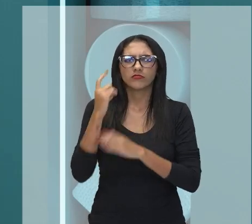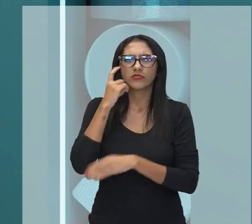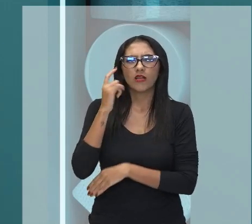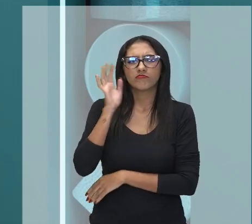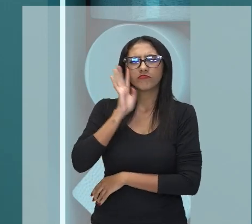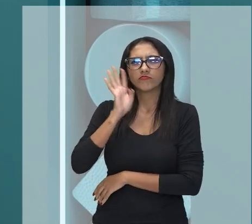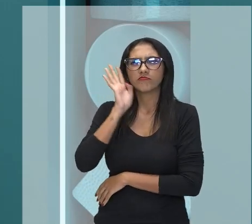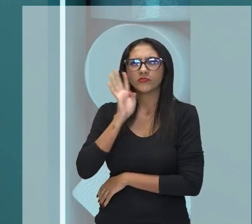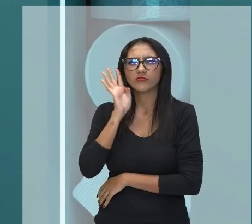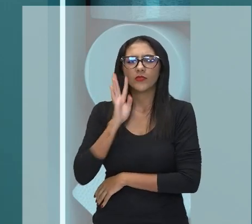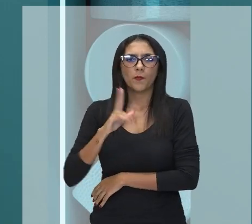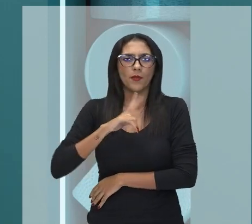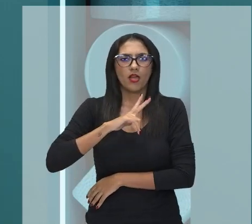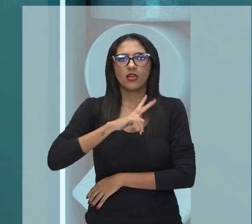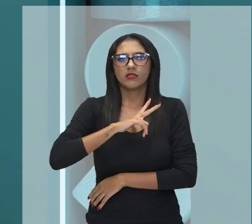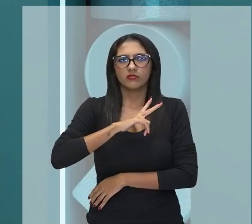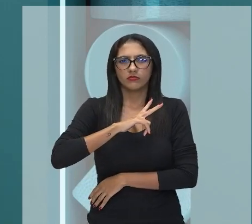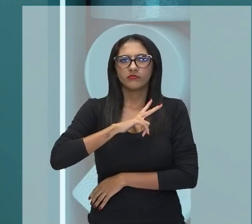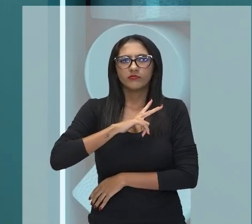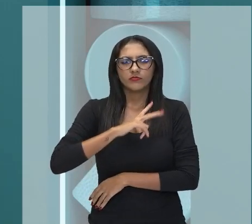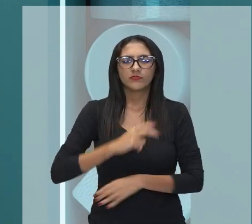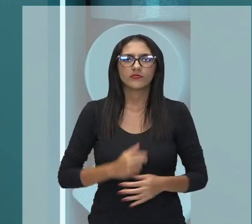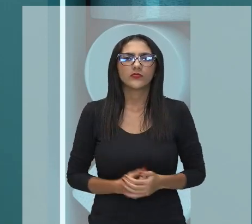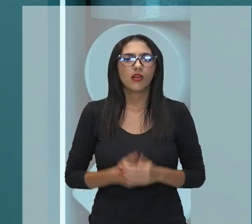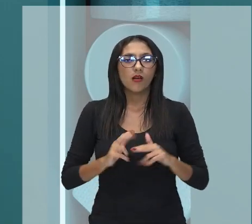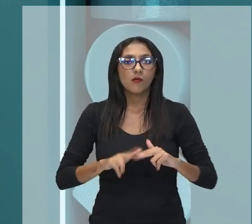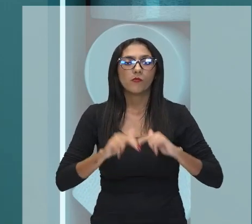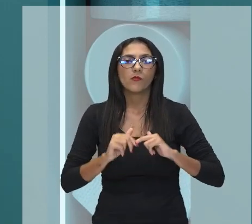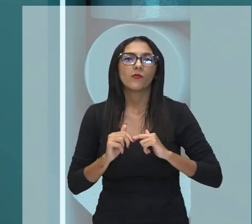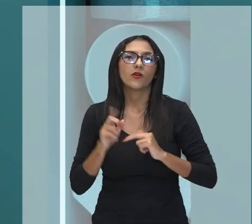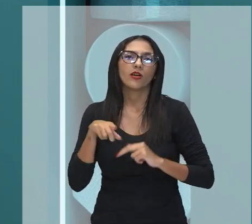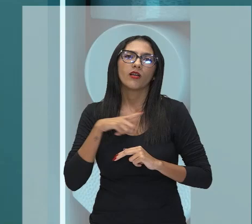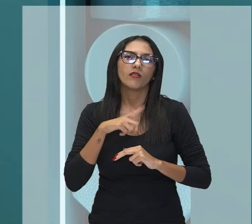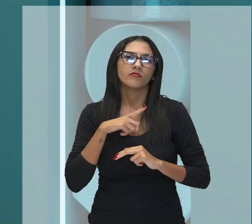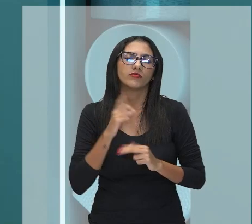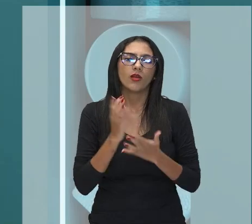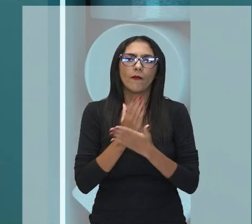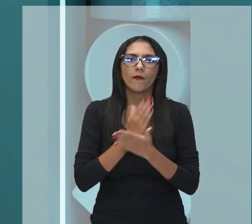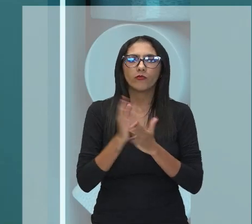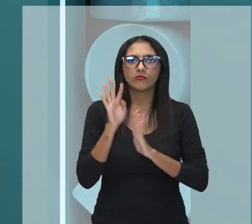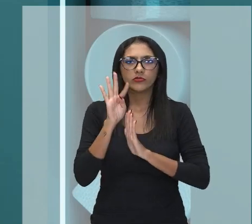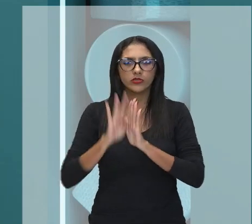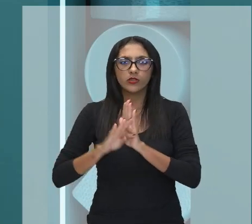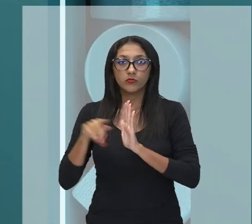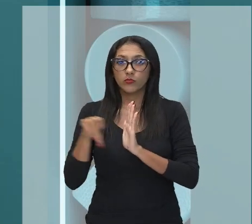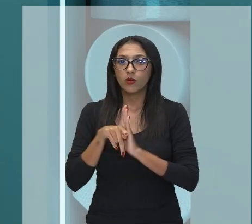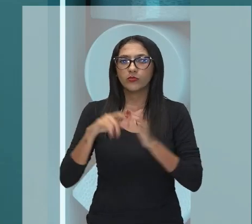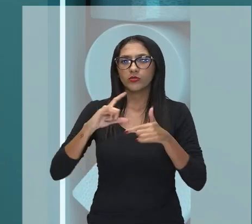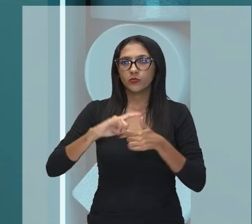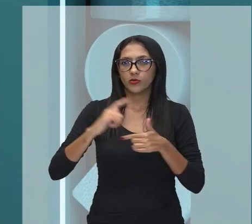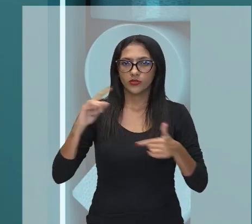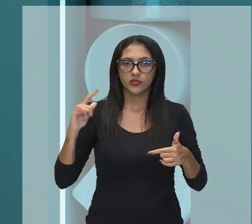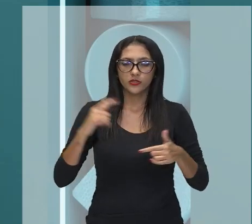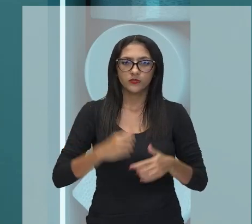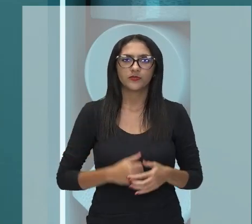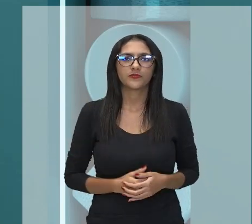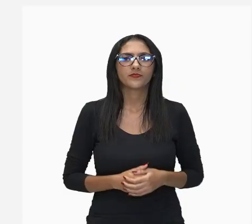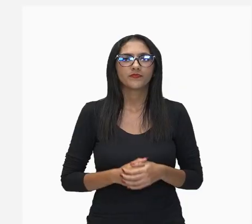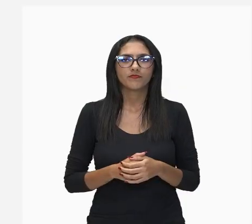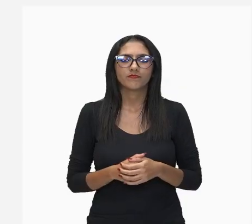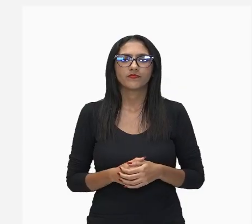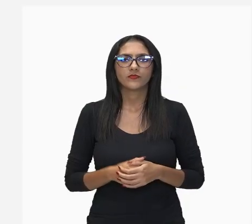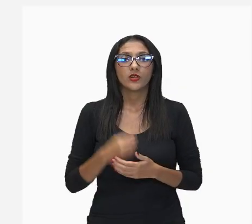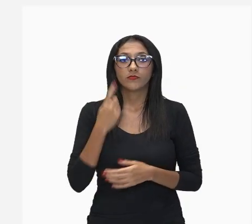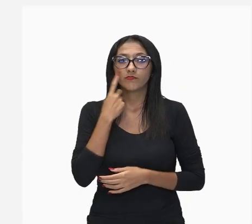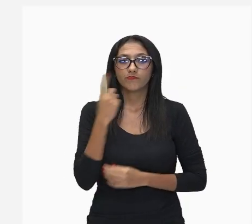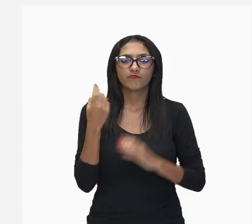mais íntimos dele, certo? E é um discurso presente em textos no modernismo também. Características, vamos